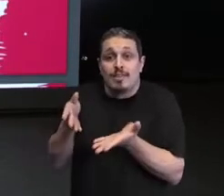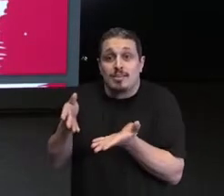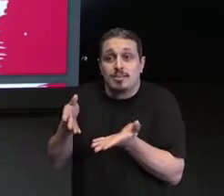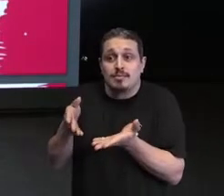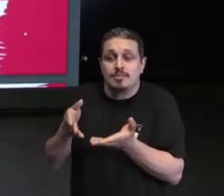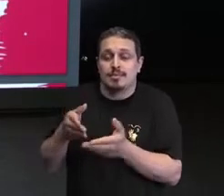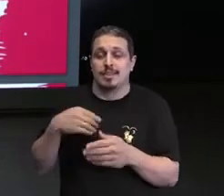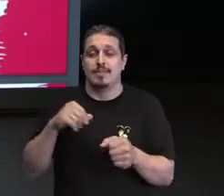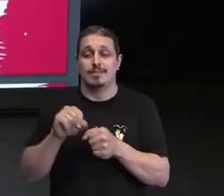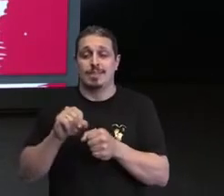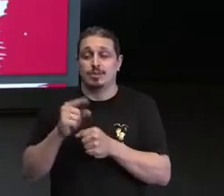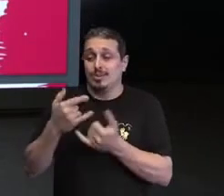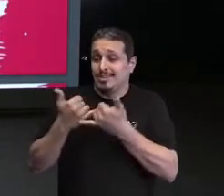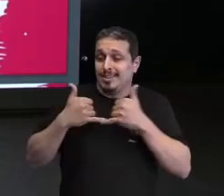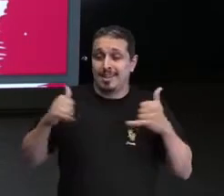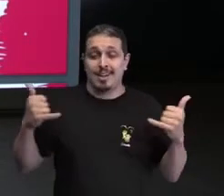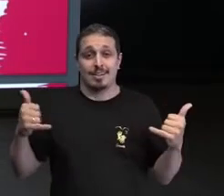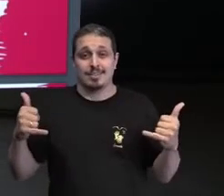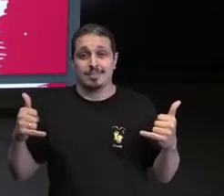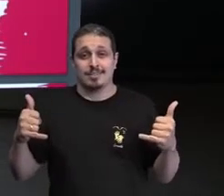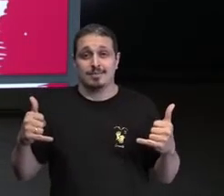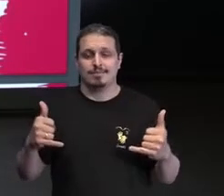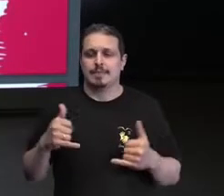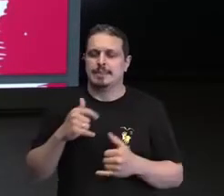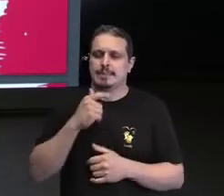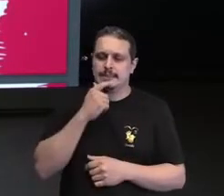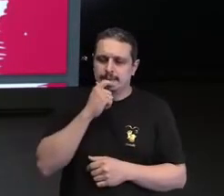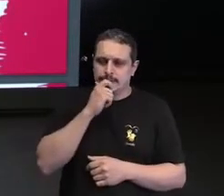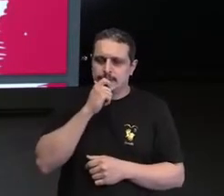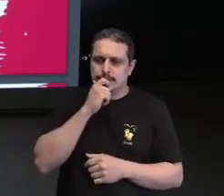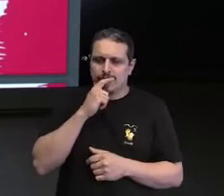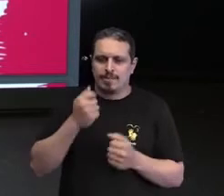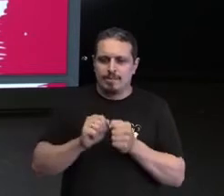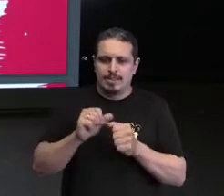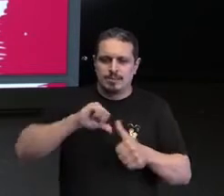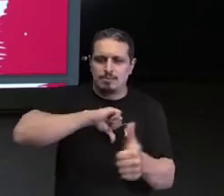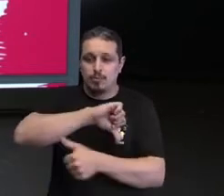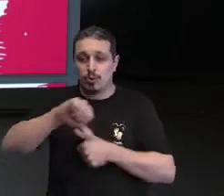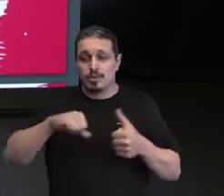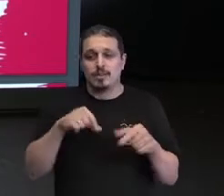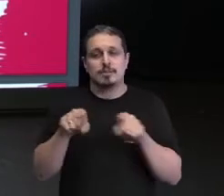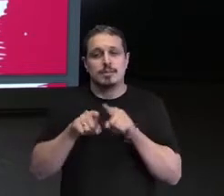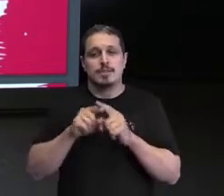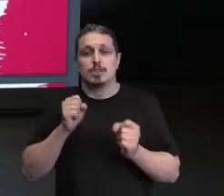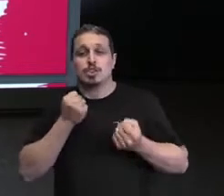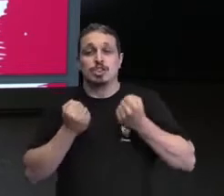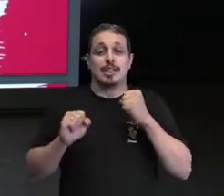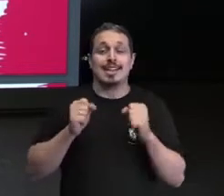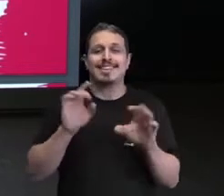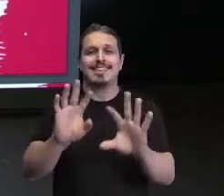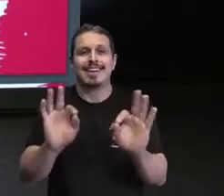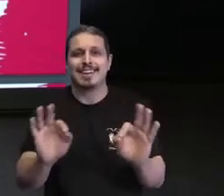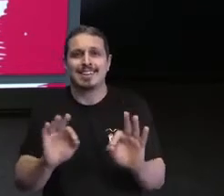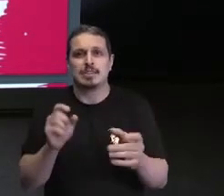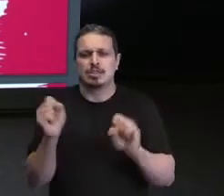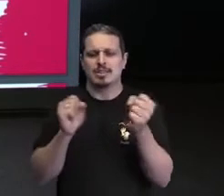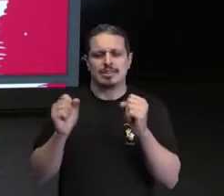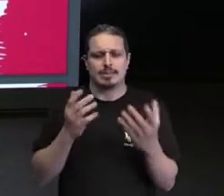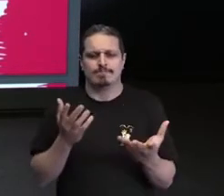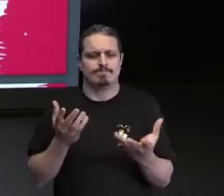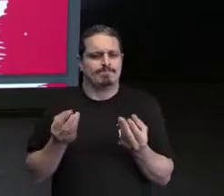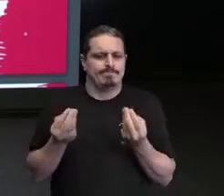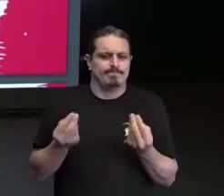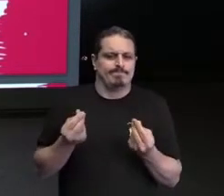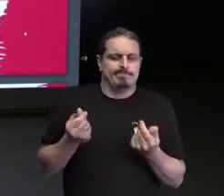sobrecarga não davam conta das minhas crises de The meltdown se são crises de descontrole não davam conta das minhas crises de das